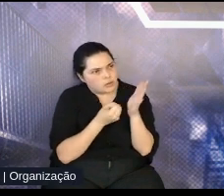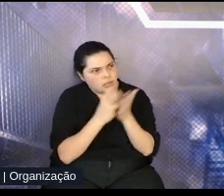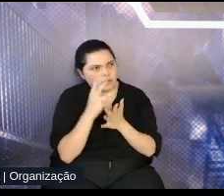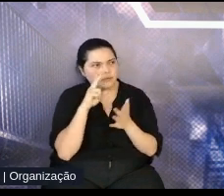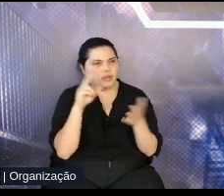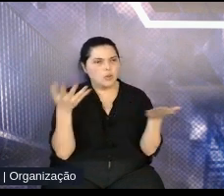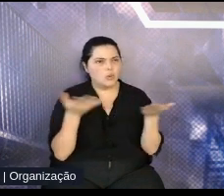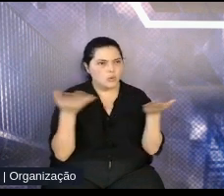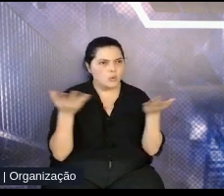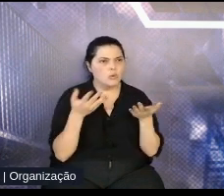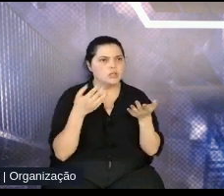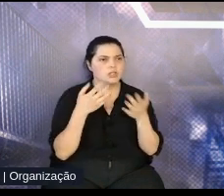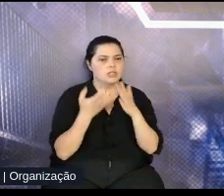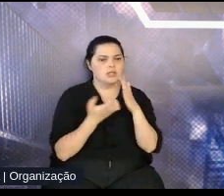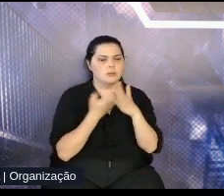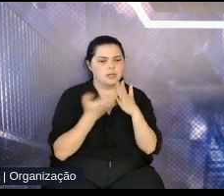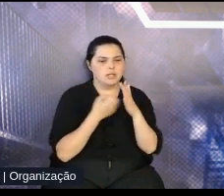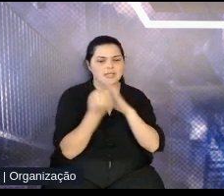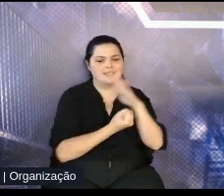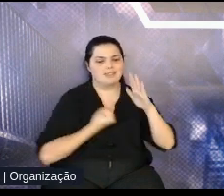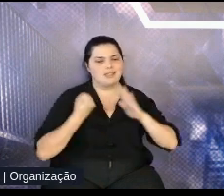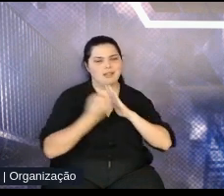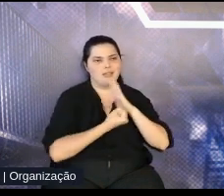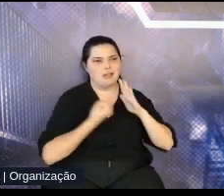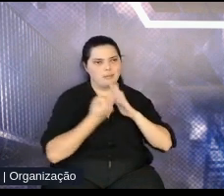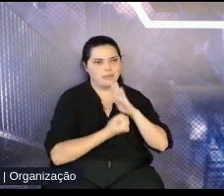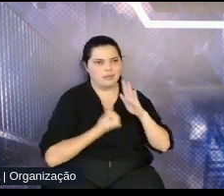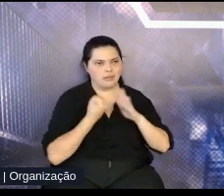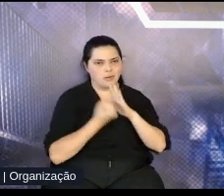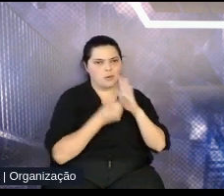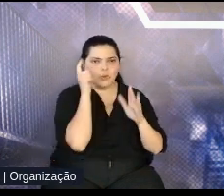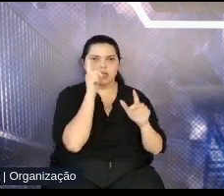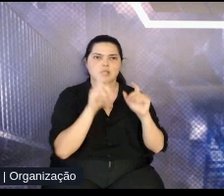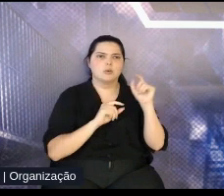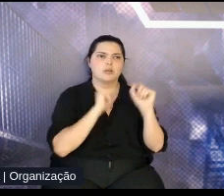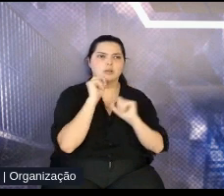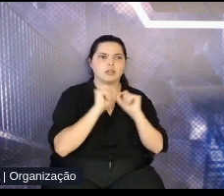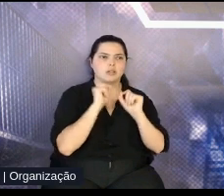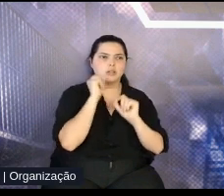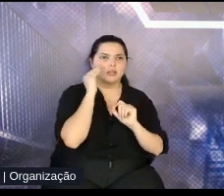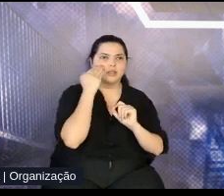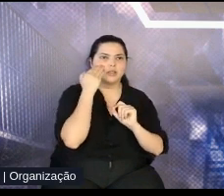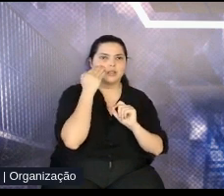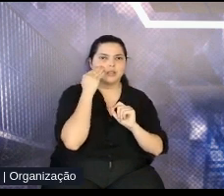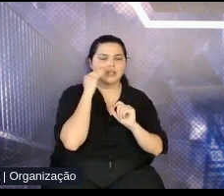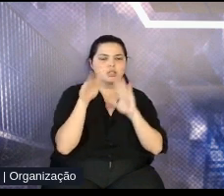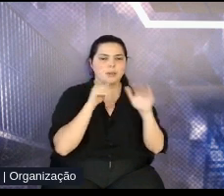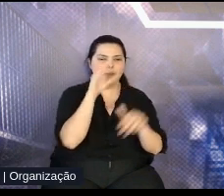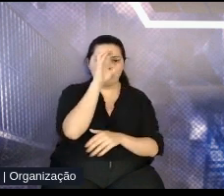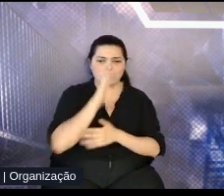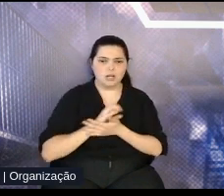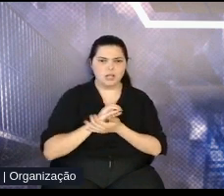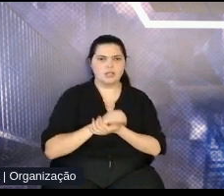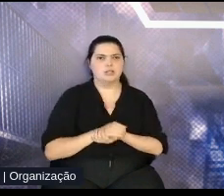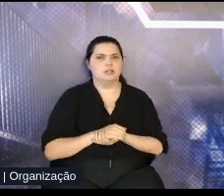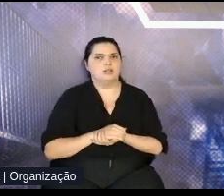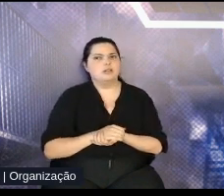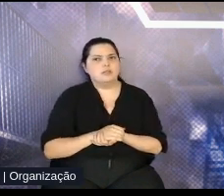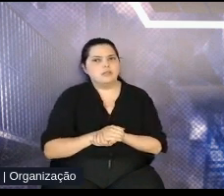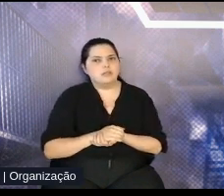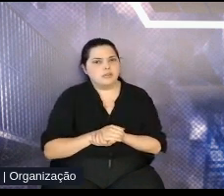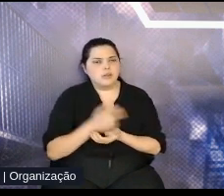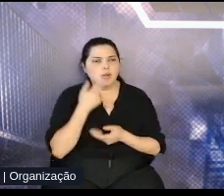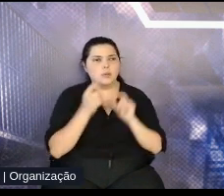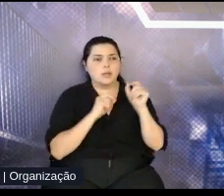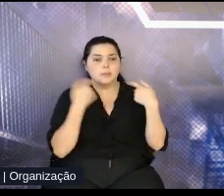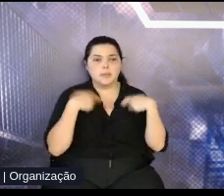empresas menores, né, startups, elas conseguem estar pegando os primeiros clientes e elas vão muito numa ótica de que eu